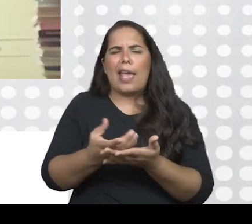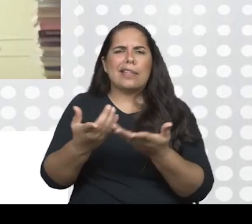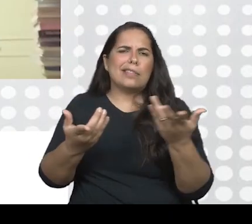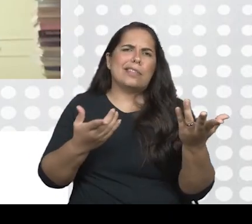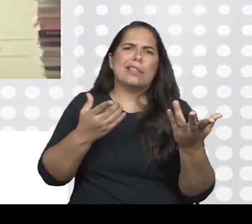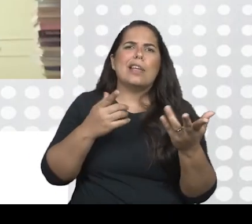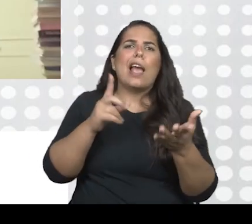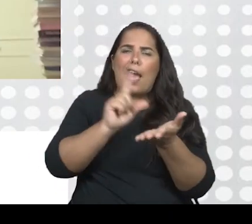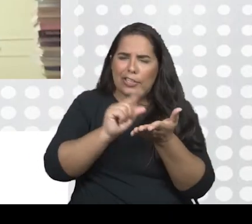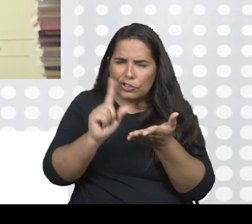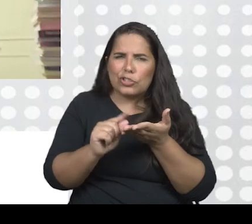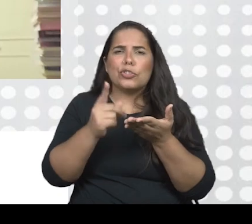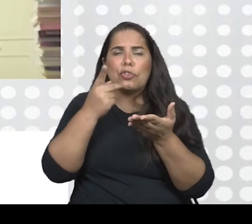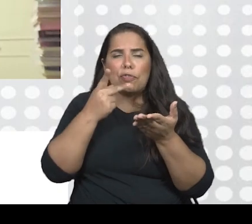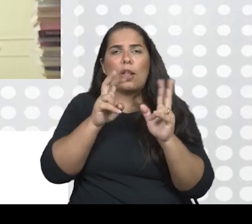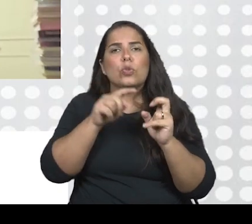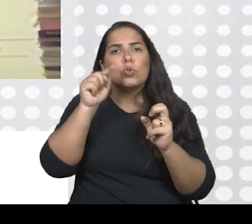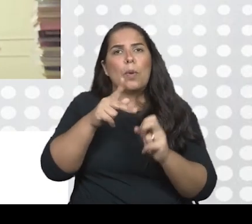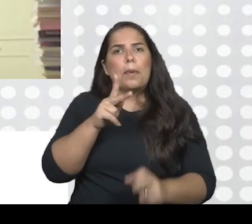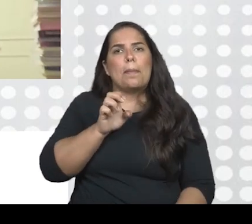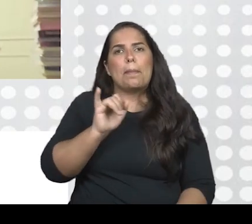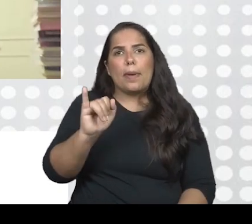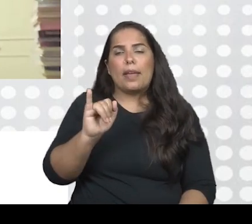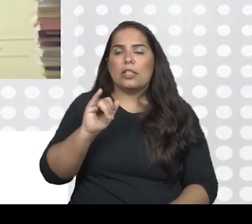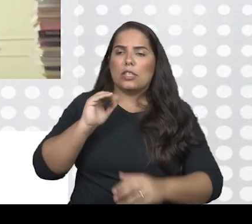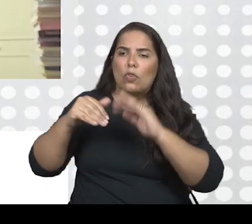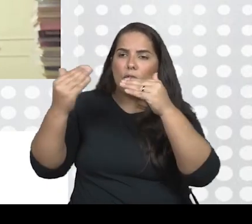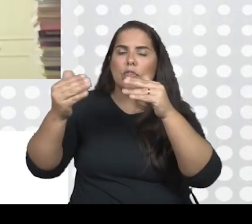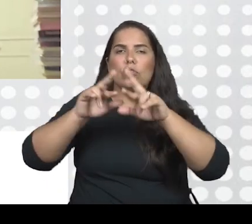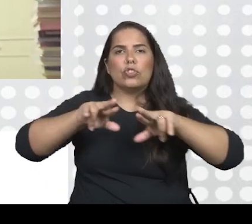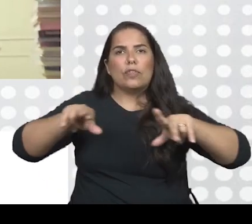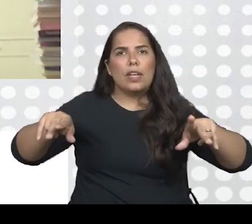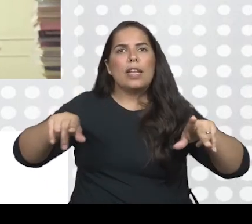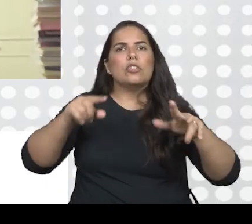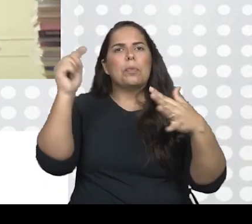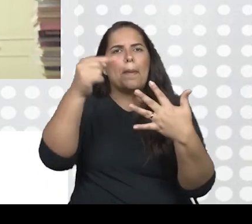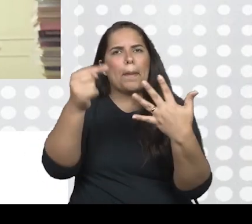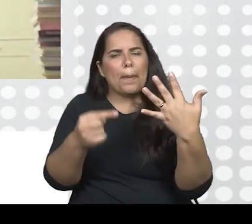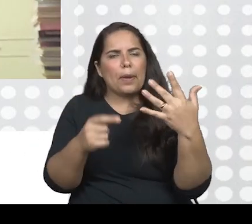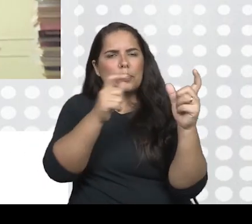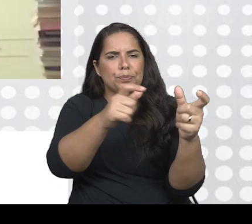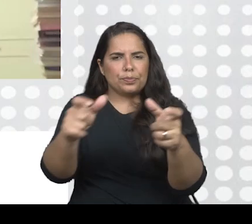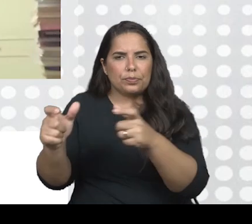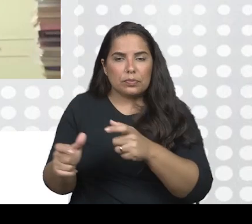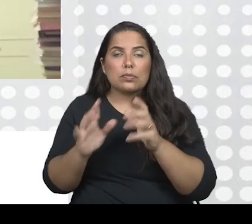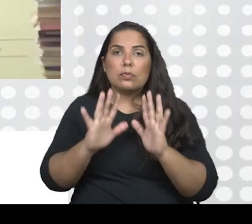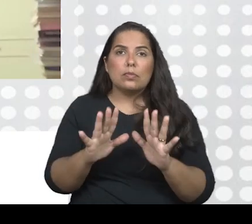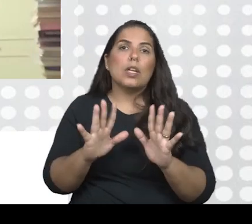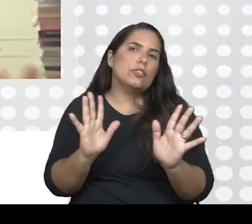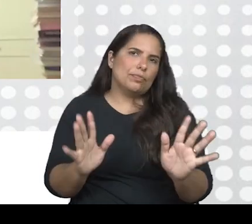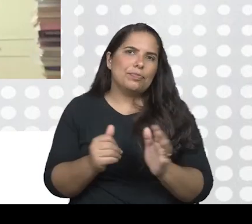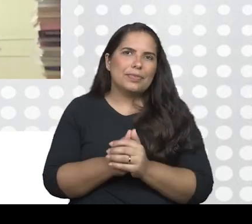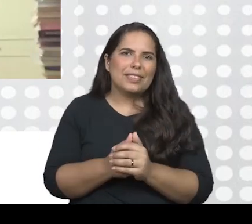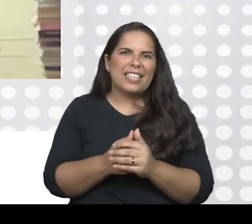artigos que falam sobre o PEI, que foram desenvolvidos em diferentes redes de ensino, mas eu vou